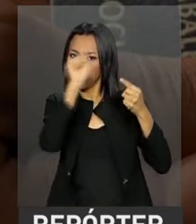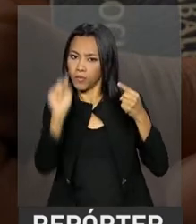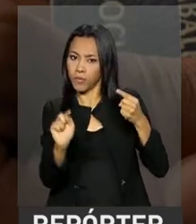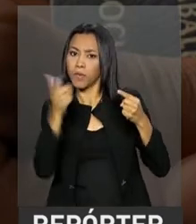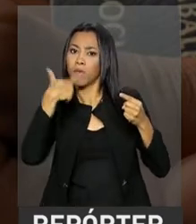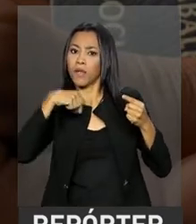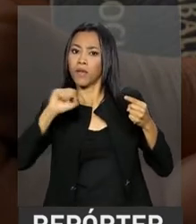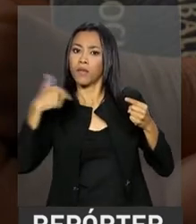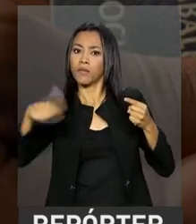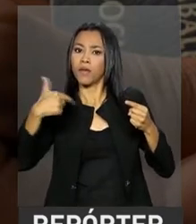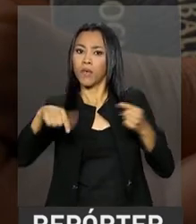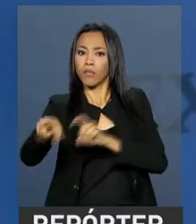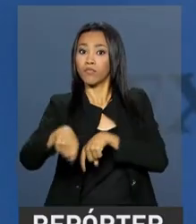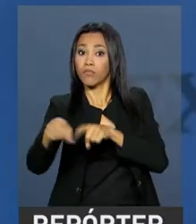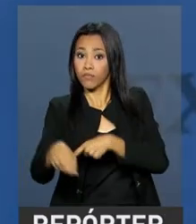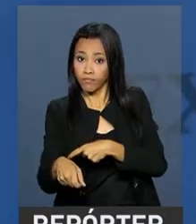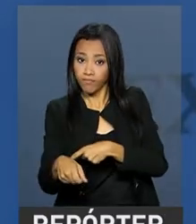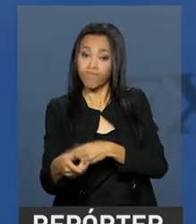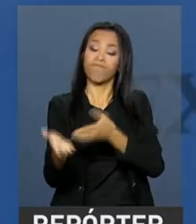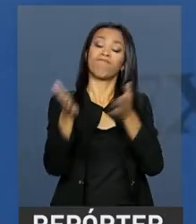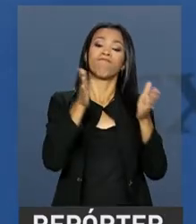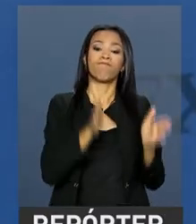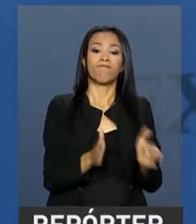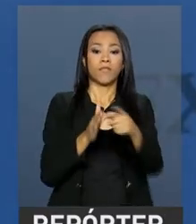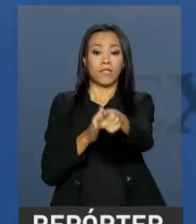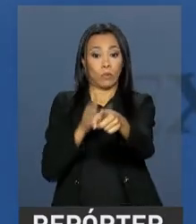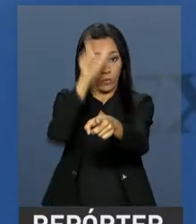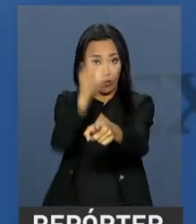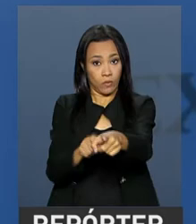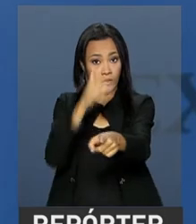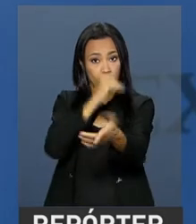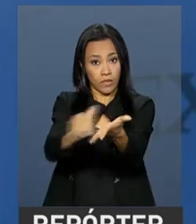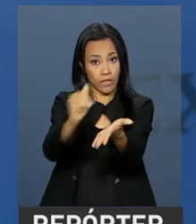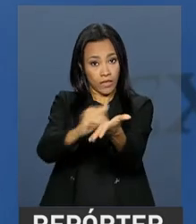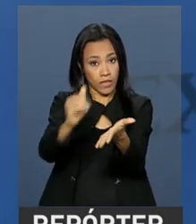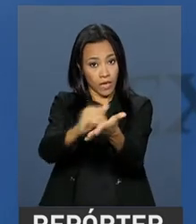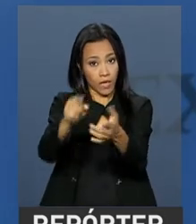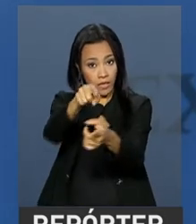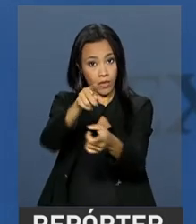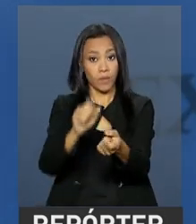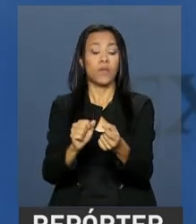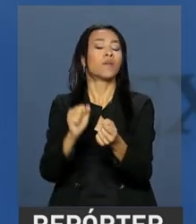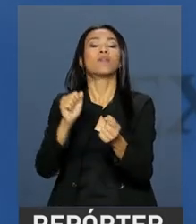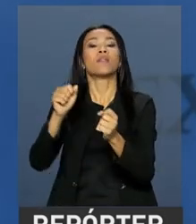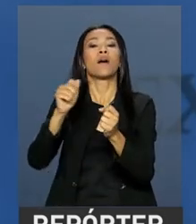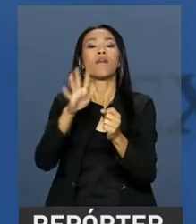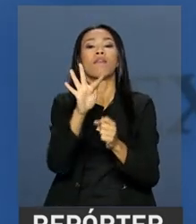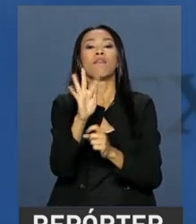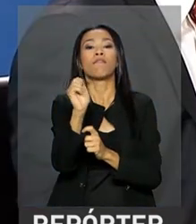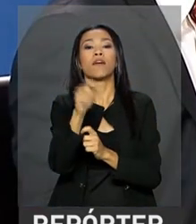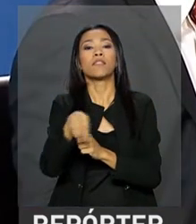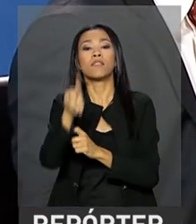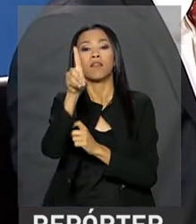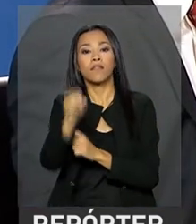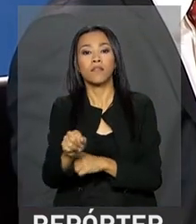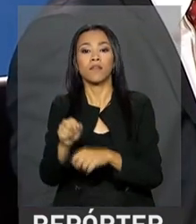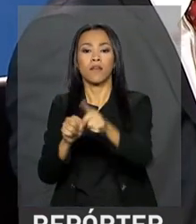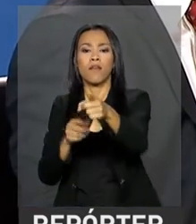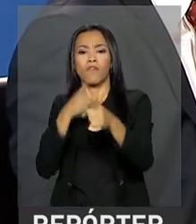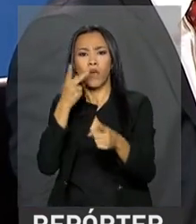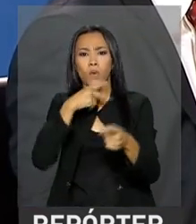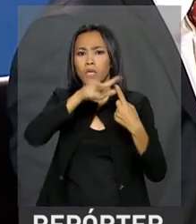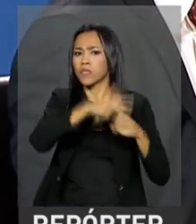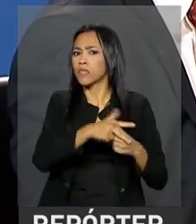os trabalhadores rurais. O secretário da Previdência do Ministério da Fazenda afirmou que as alterações feitas na